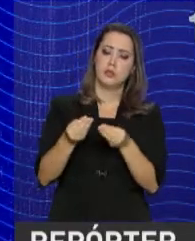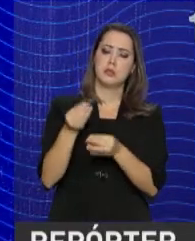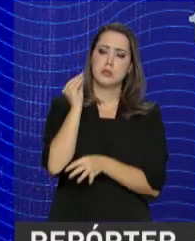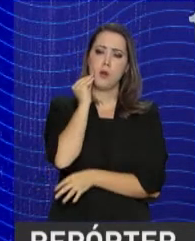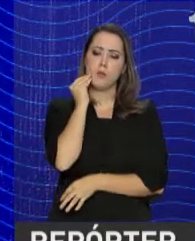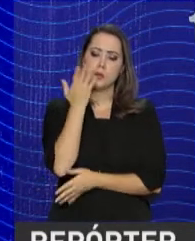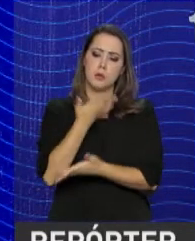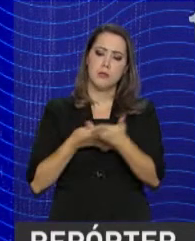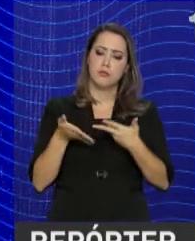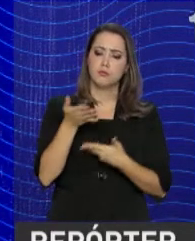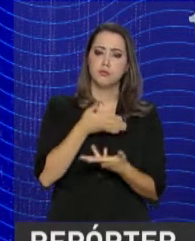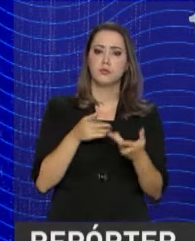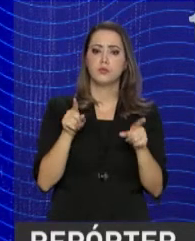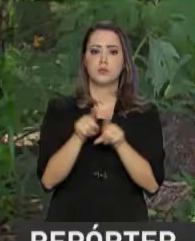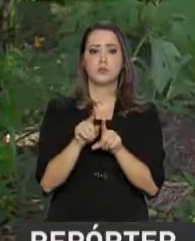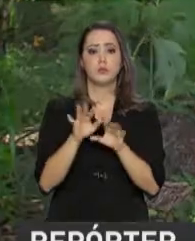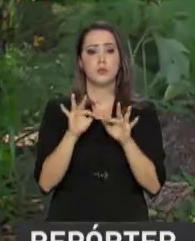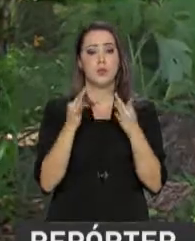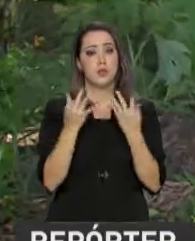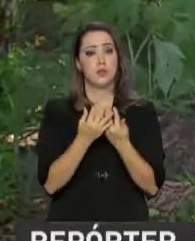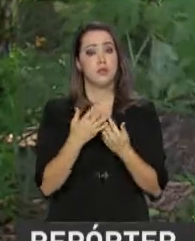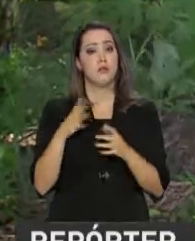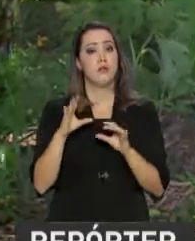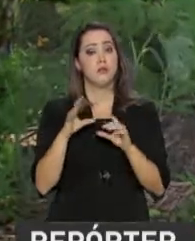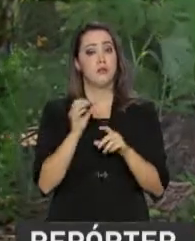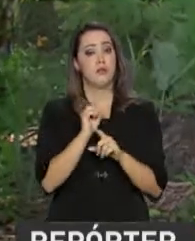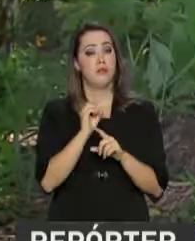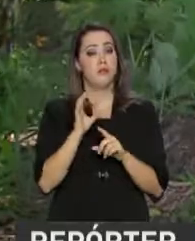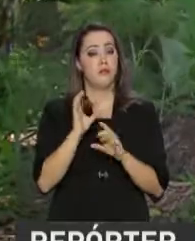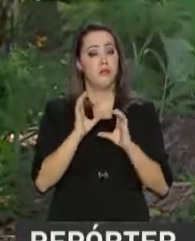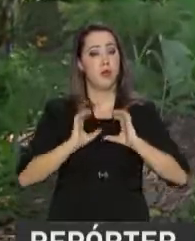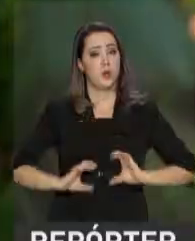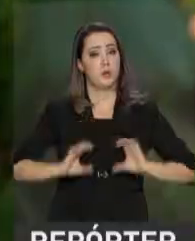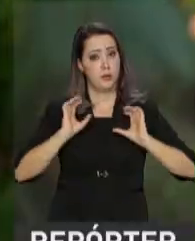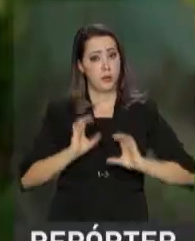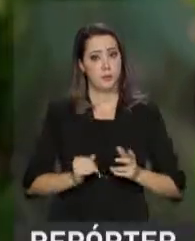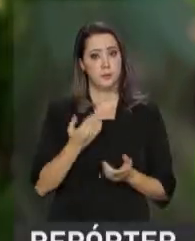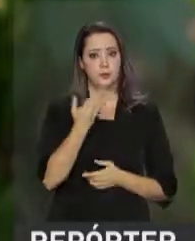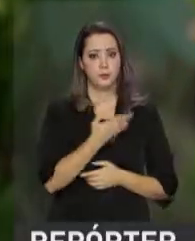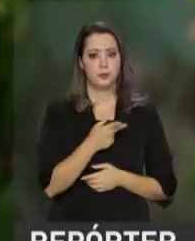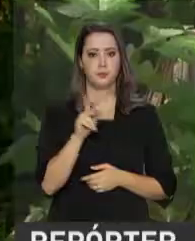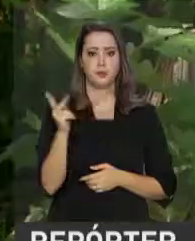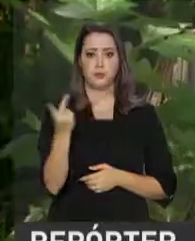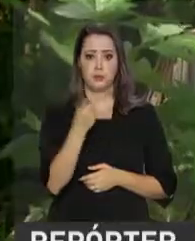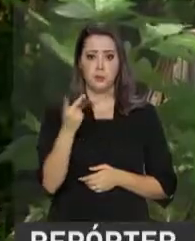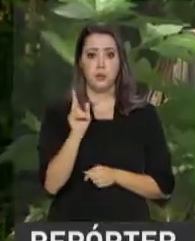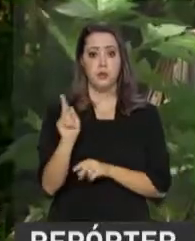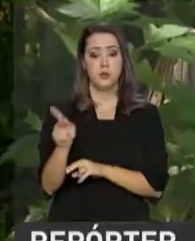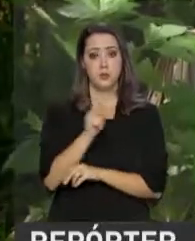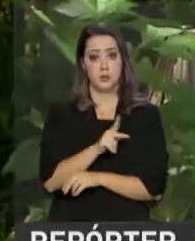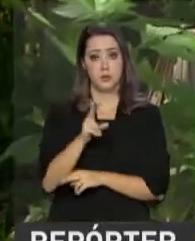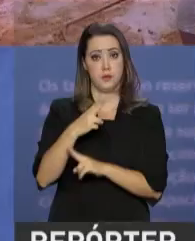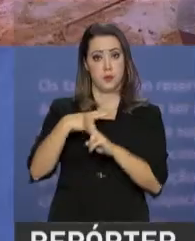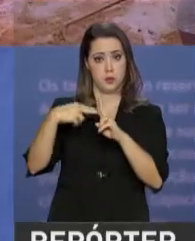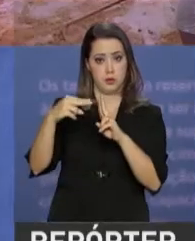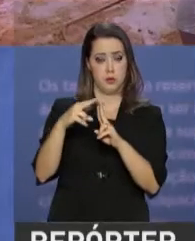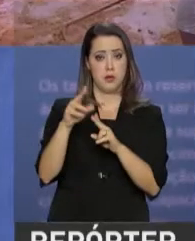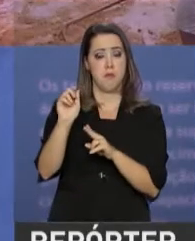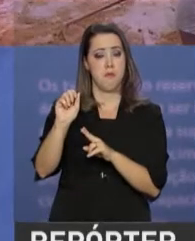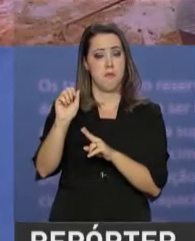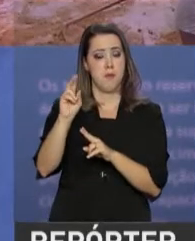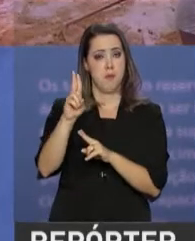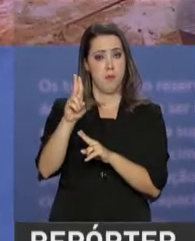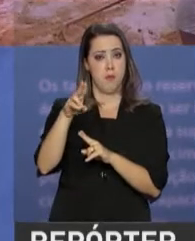espaço fórum cidadão as professoras da universidade de brasília vera e maria do socorro trabalham há